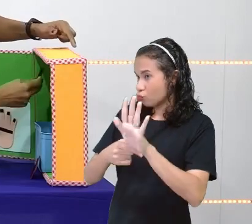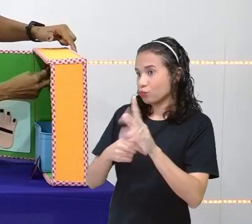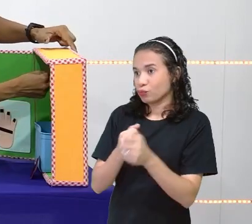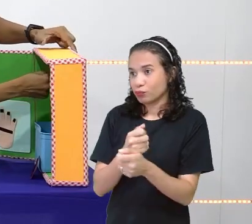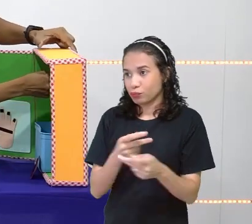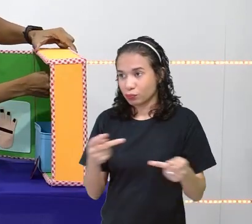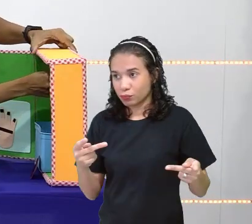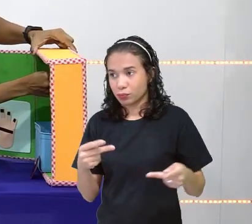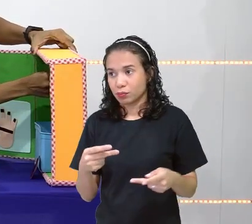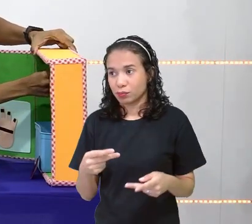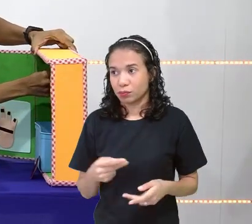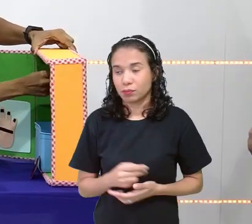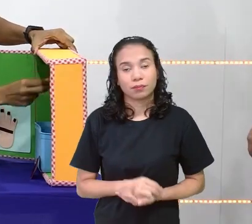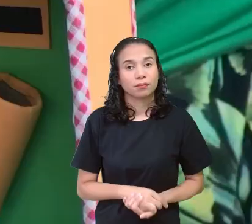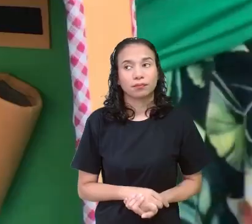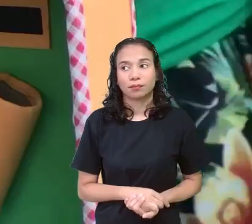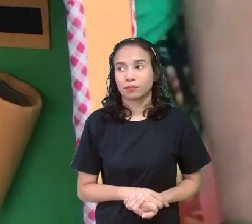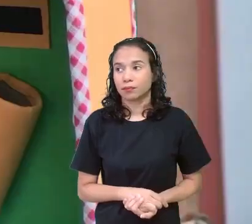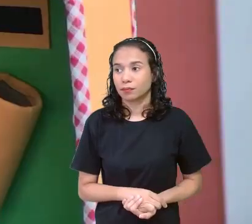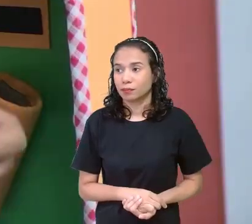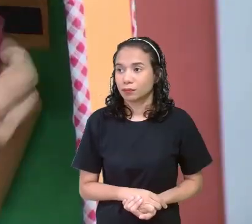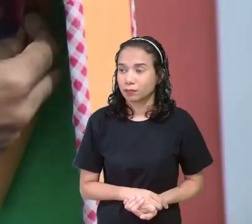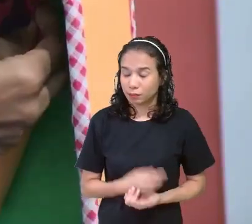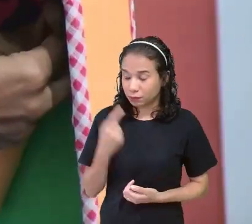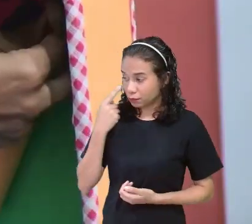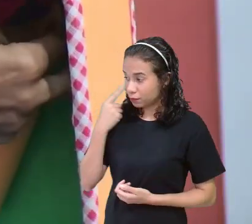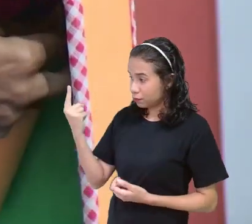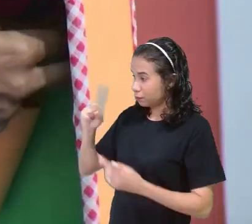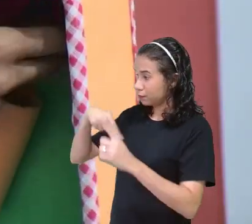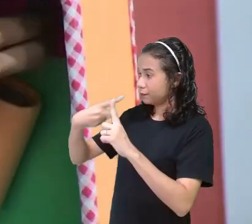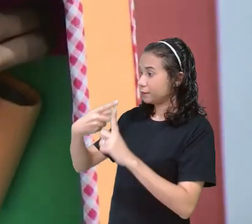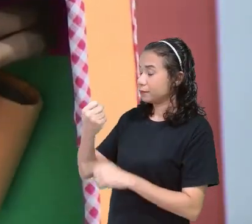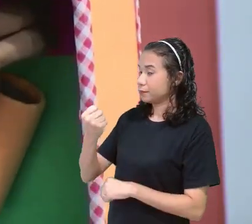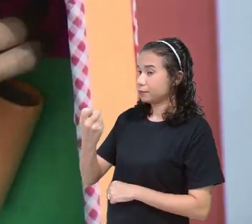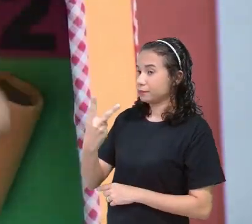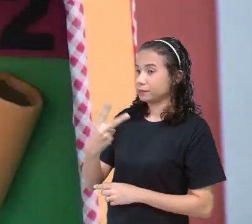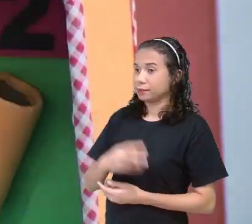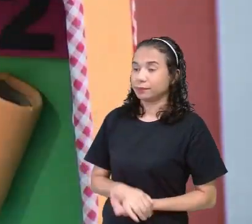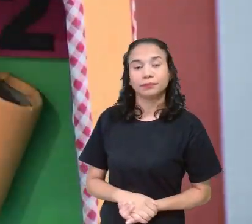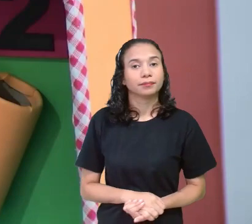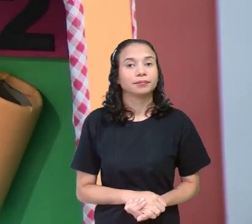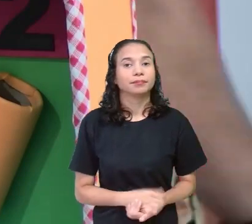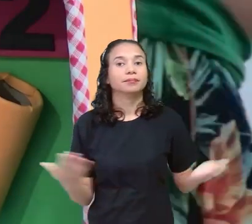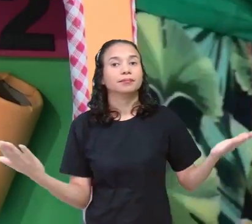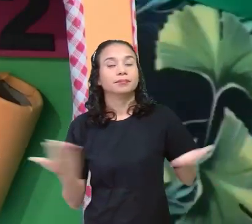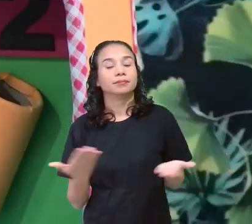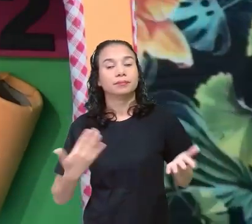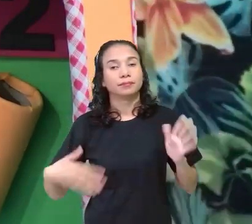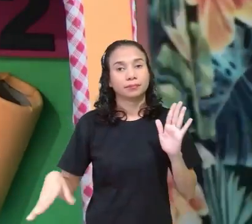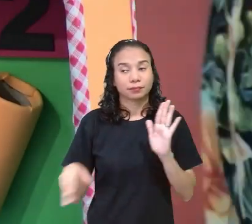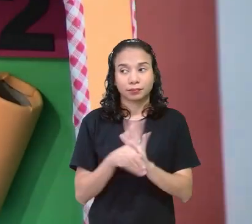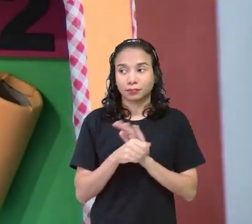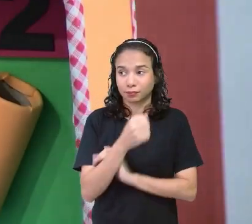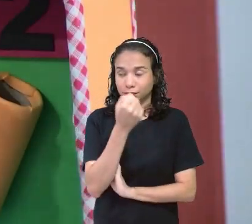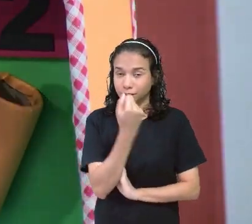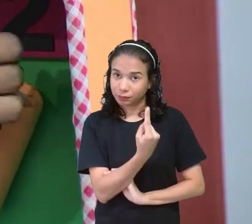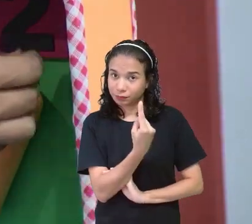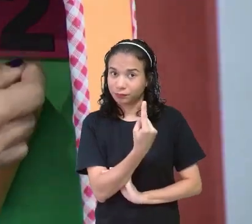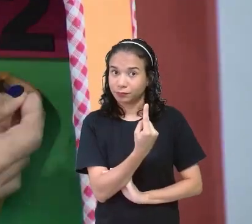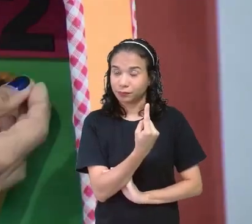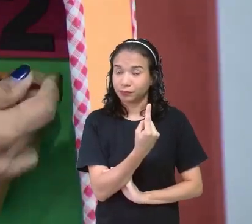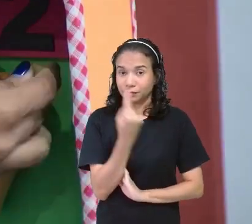Um cubinho. Um, mais, dois. E aí eu vou colocar aqui, ó. Um cubinho.